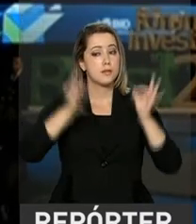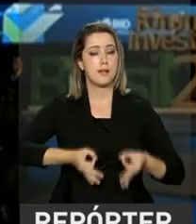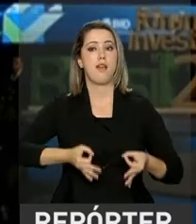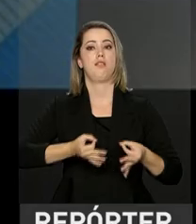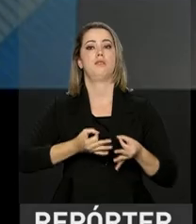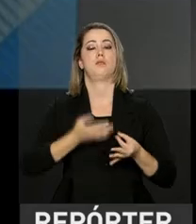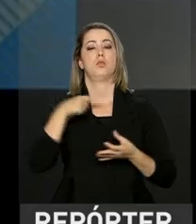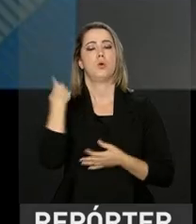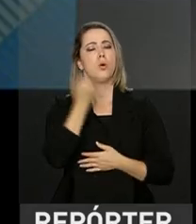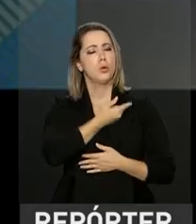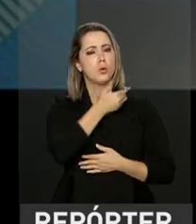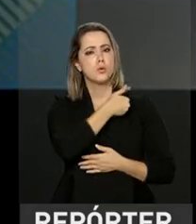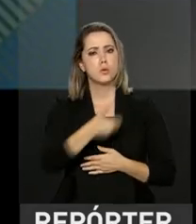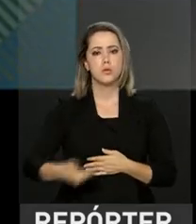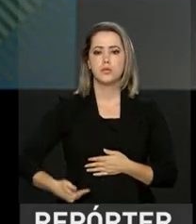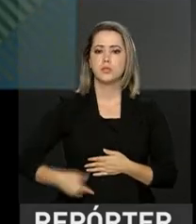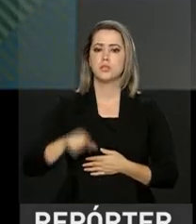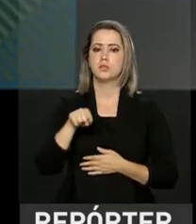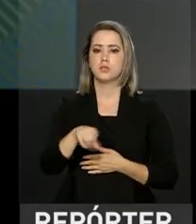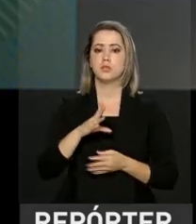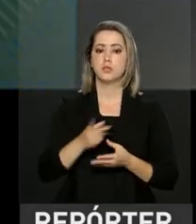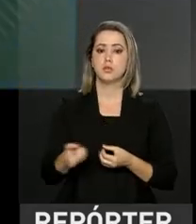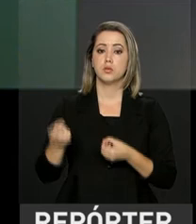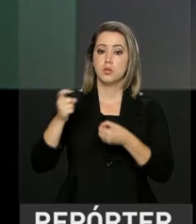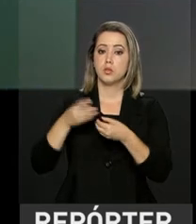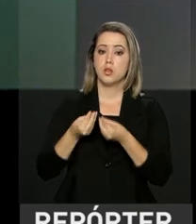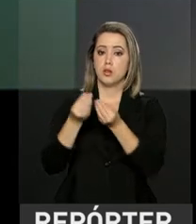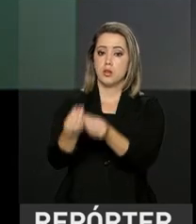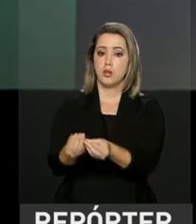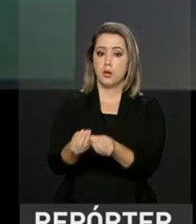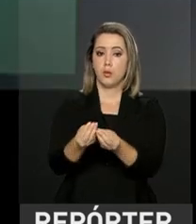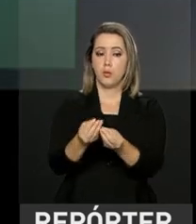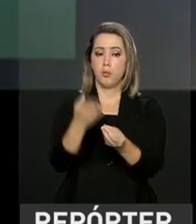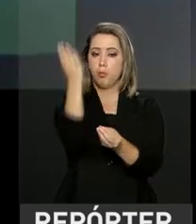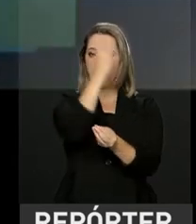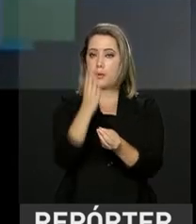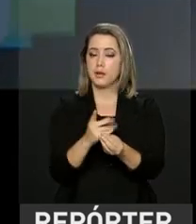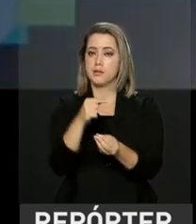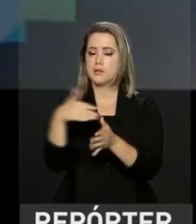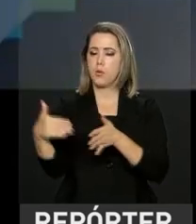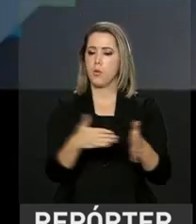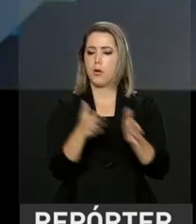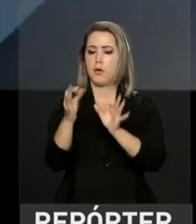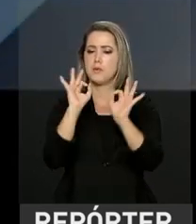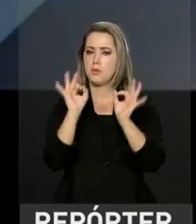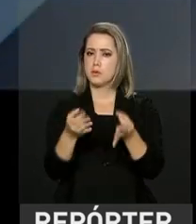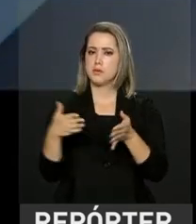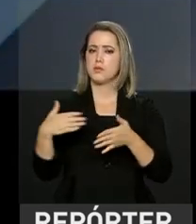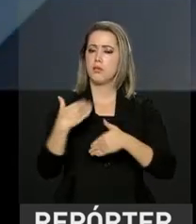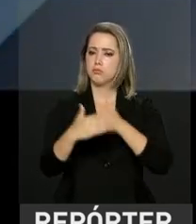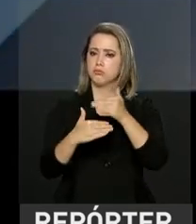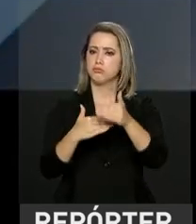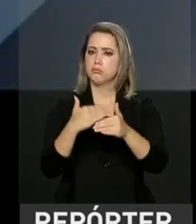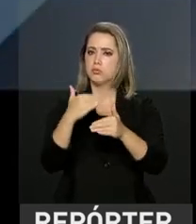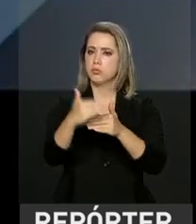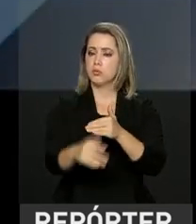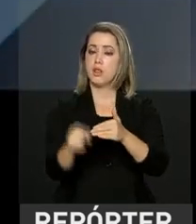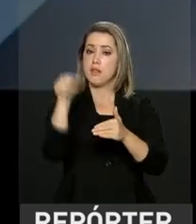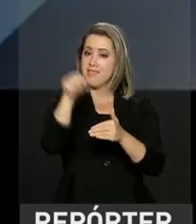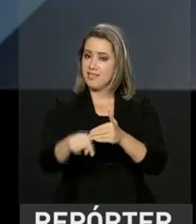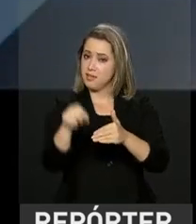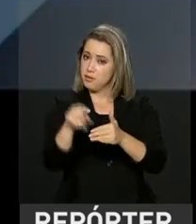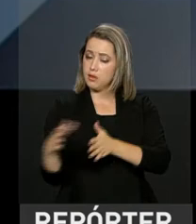nosso governo devolveu o brasil o caminho do desenvolvimento e descaminho